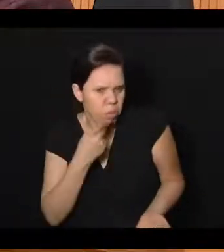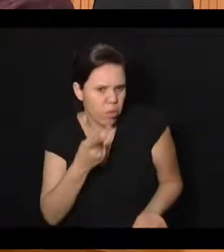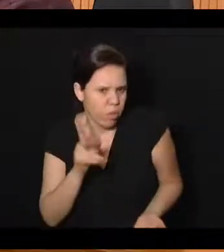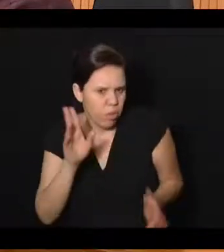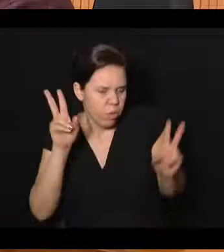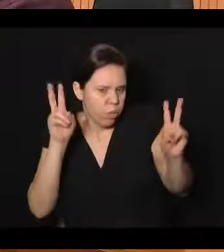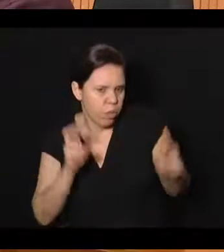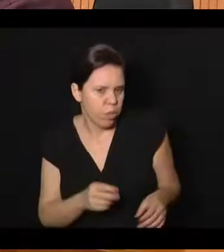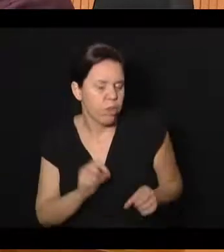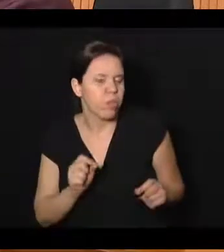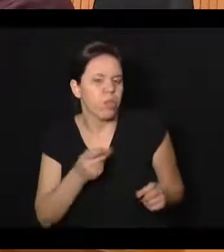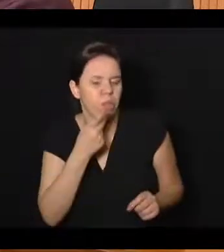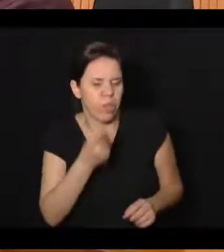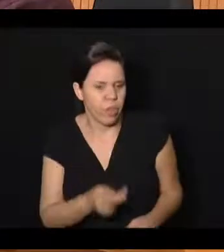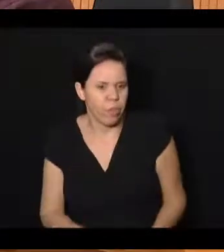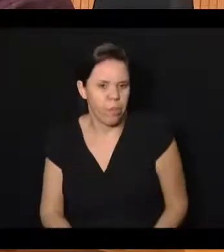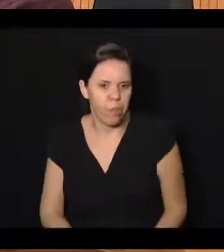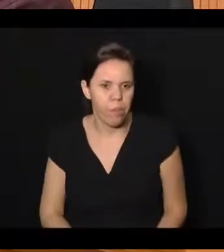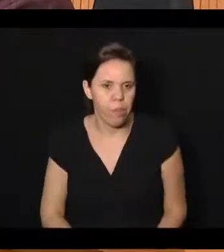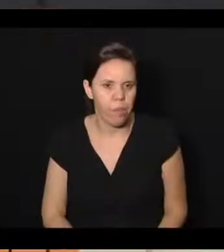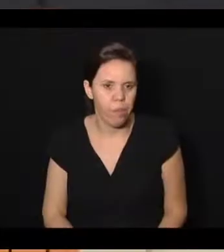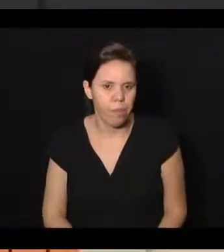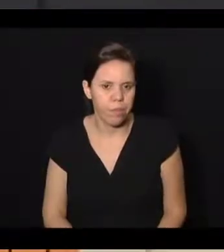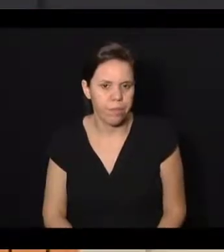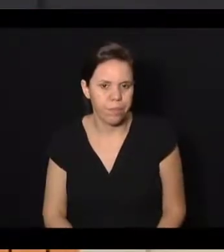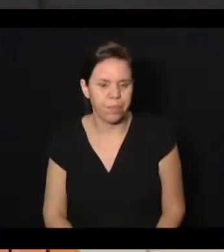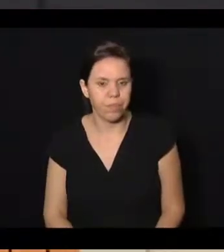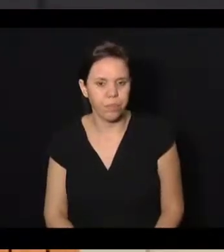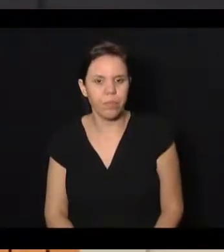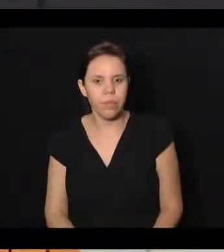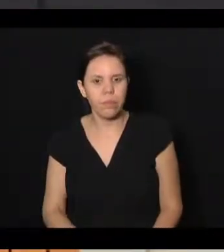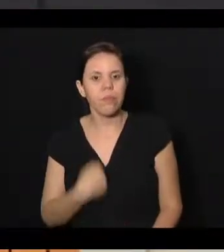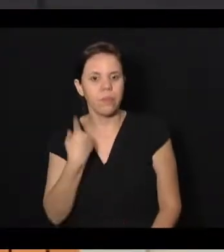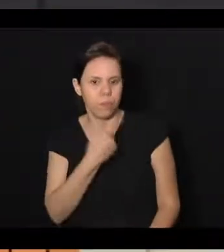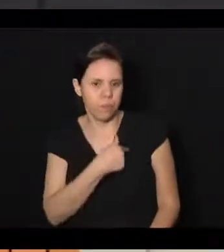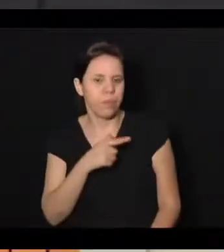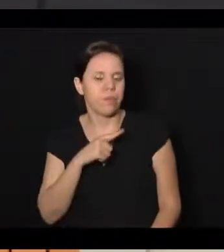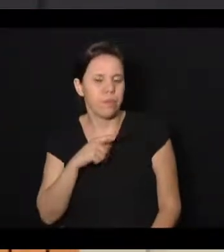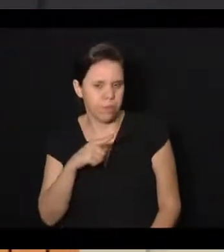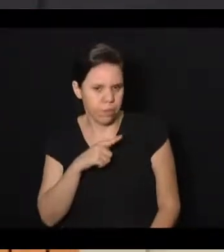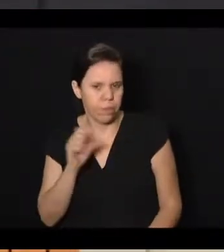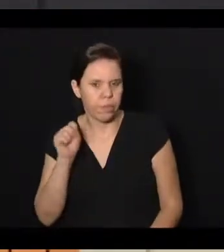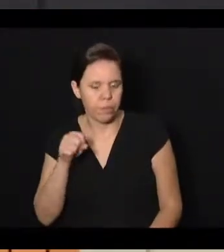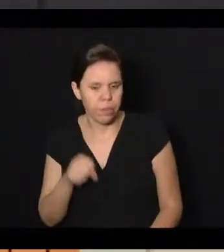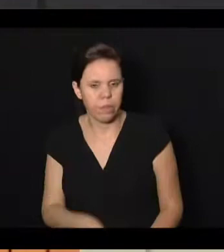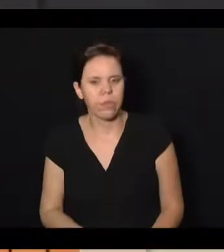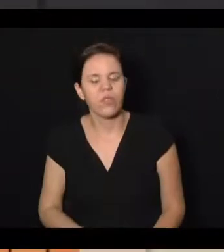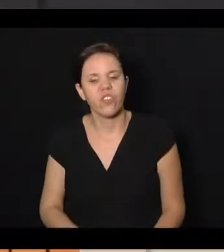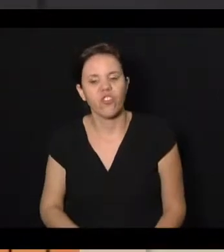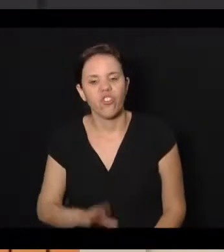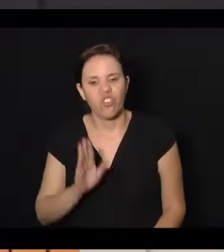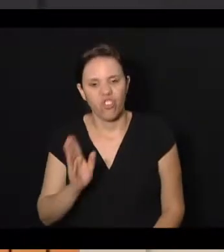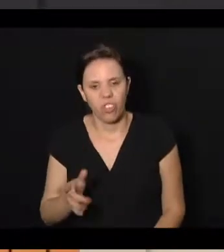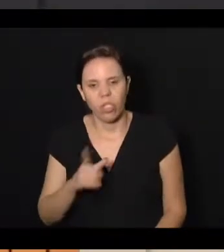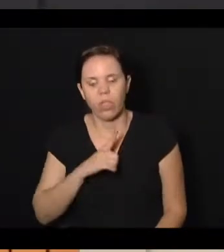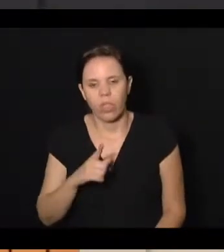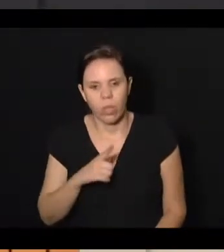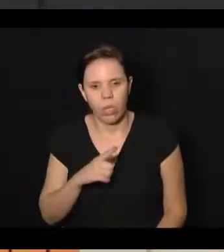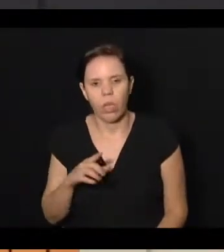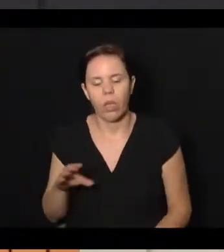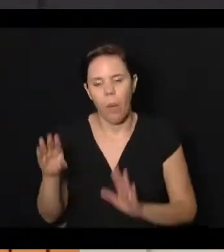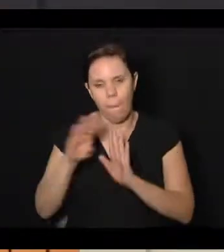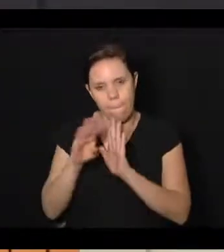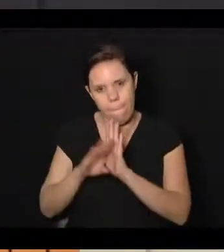isso que você pode falar aí eu vou passar porque assim a gente tem um e instituiu instituídos já que a operação inverno que a